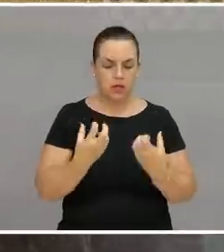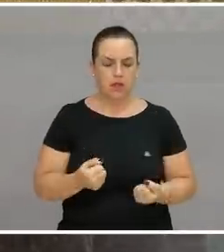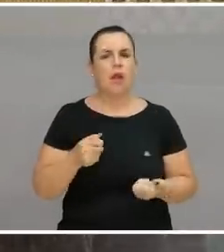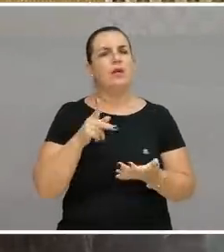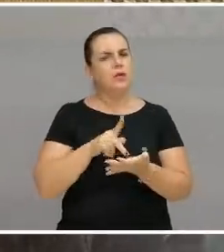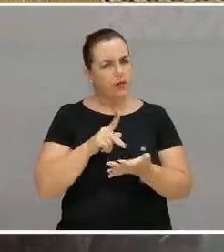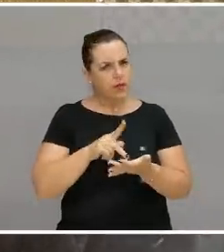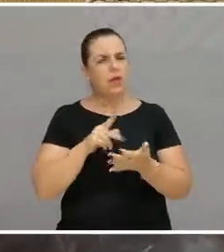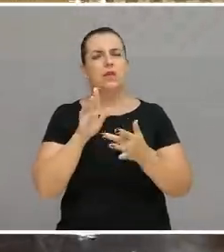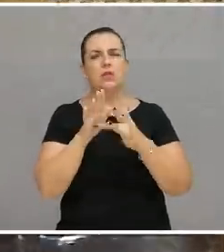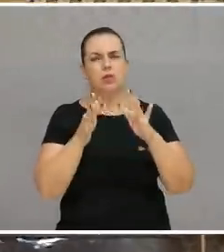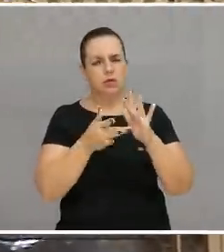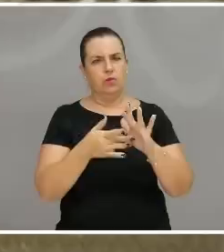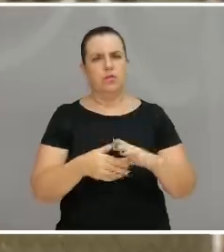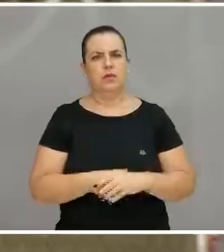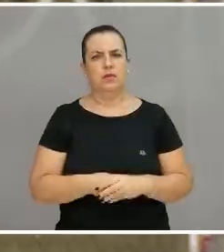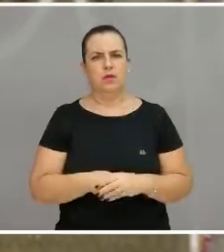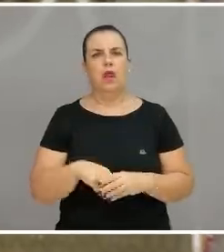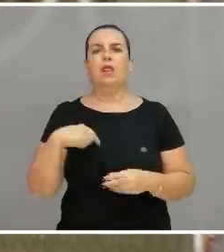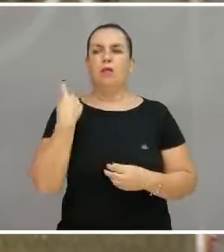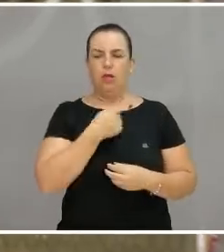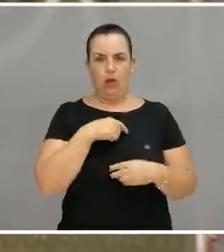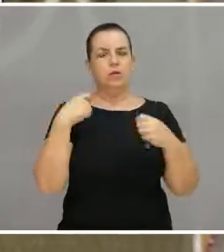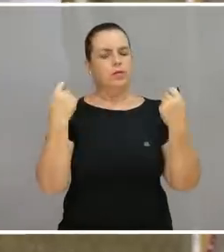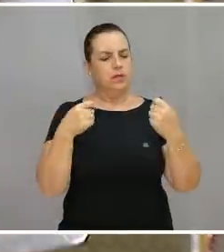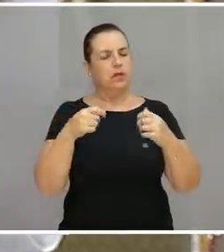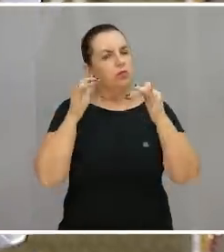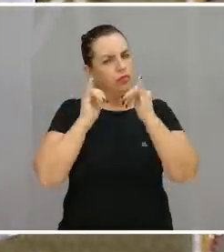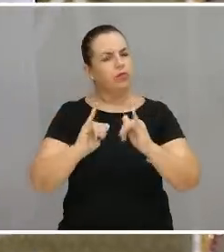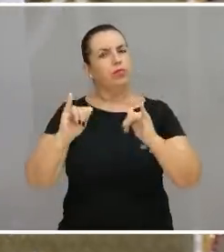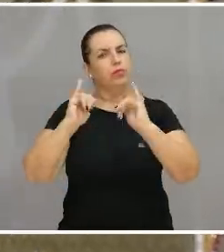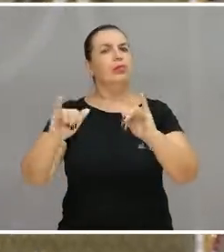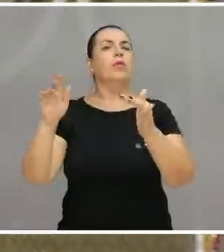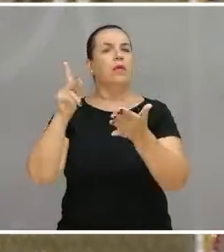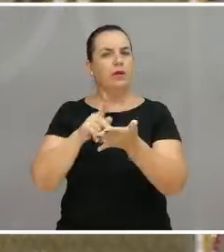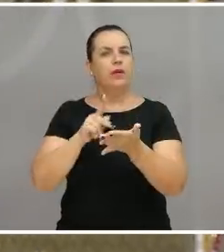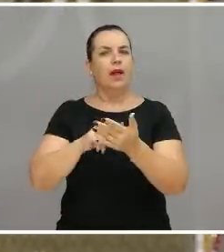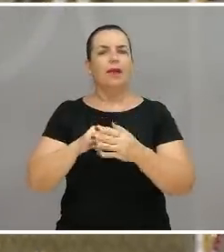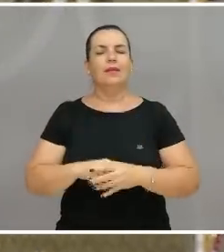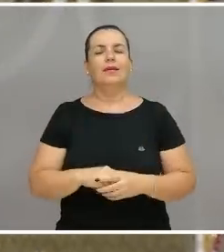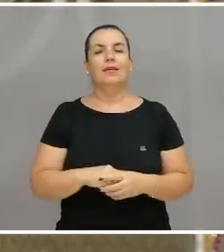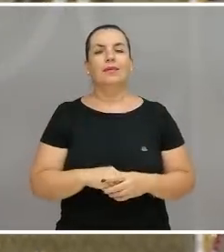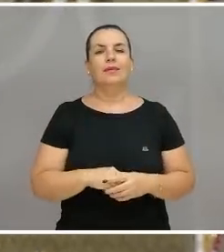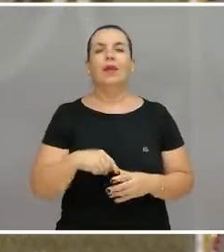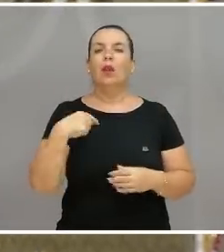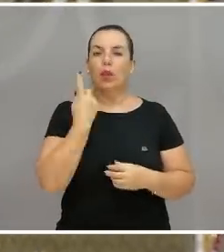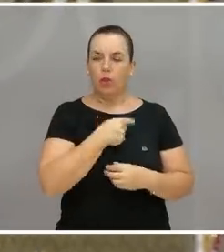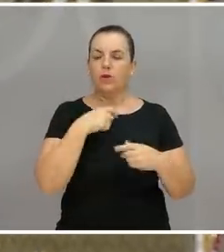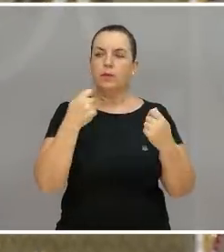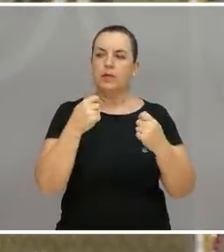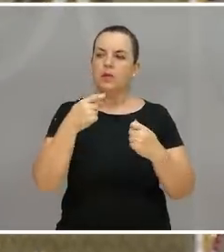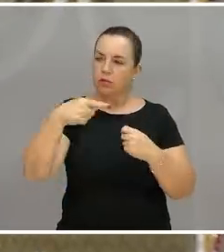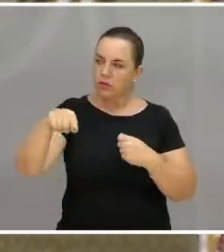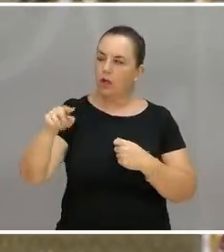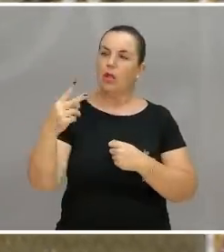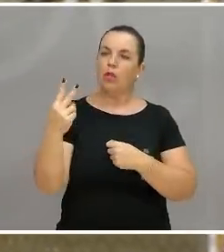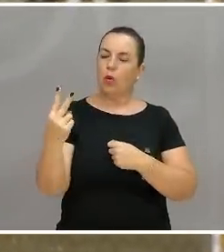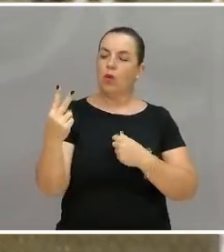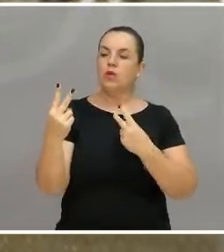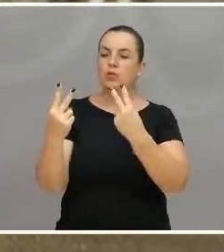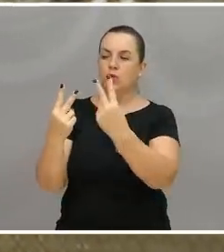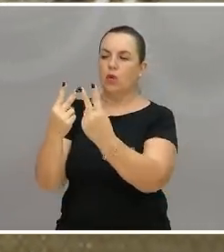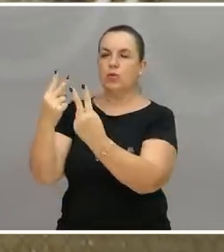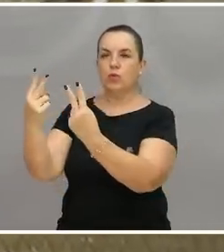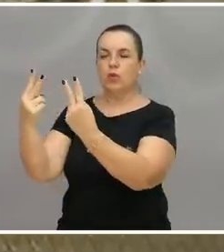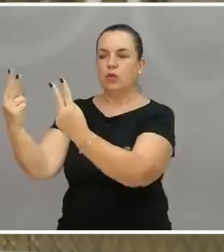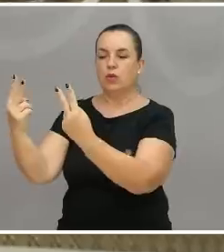somos um dos 72, mandado 2 a 2, porque nós não pregamos a nós próprios, nós temos que pregar